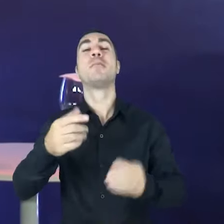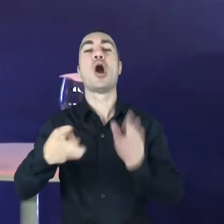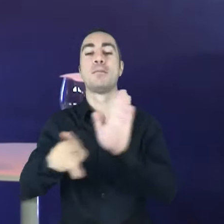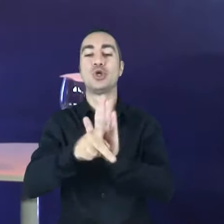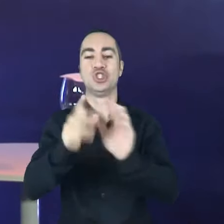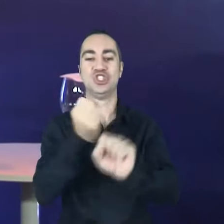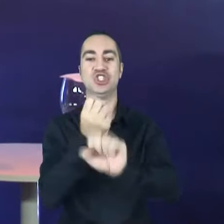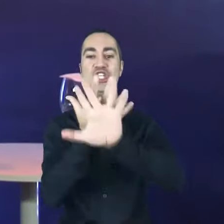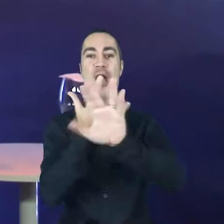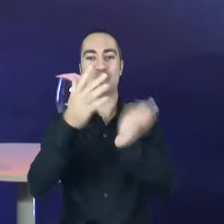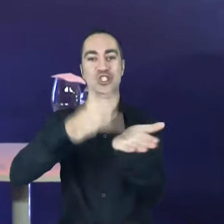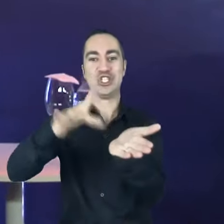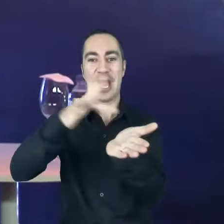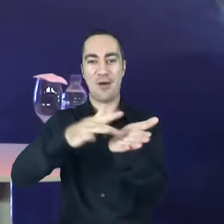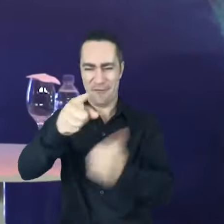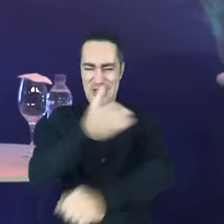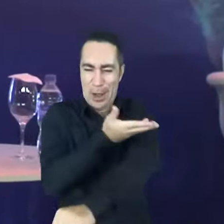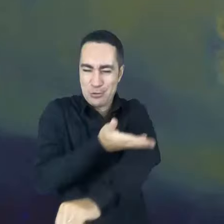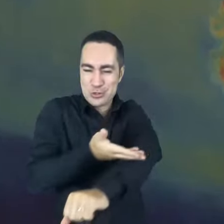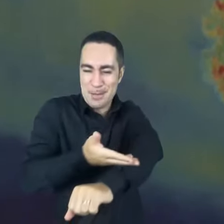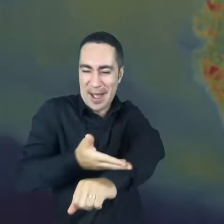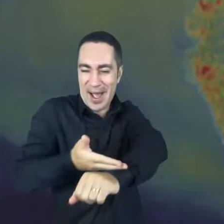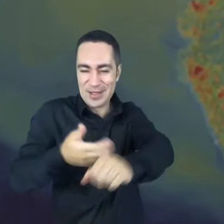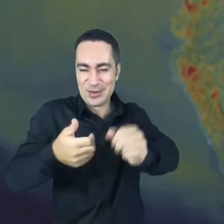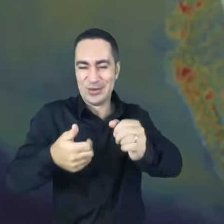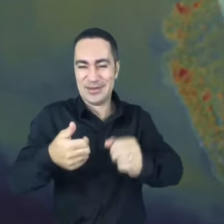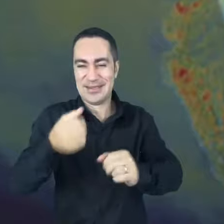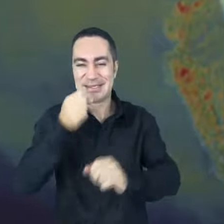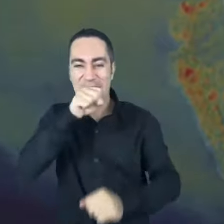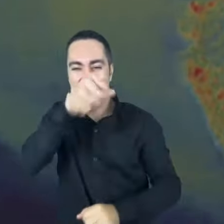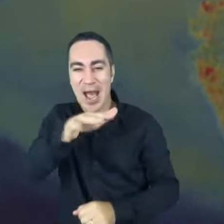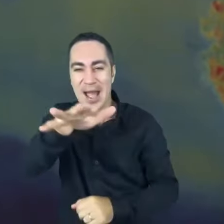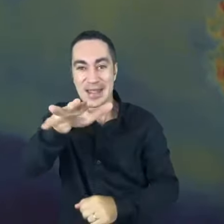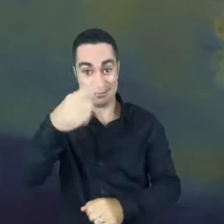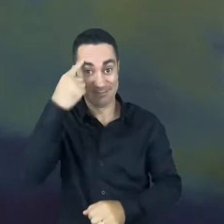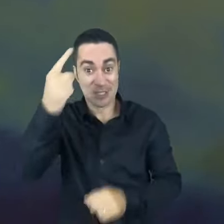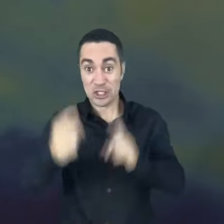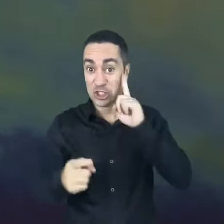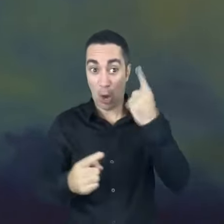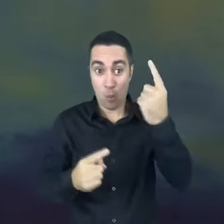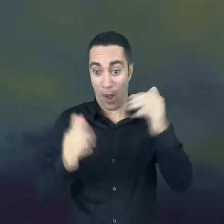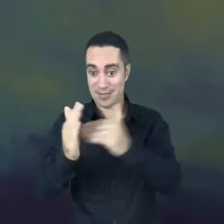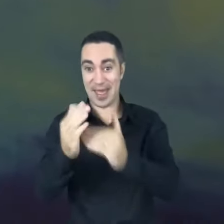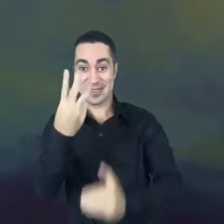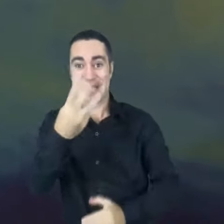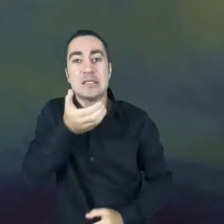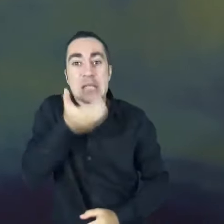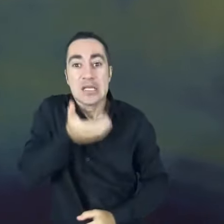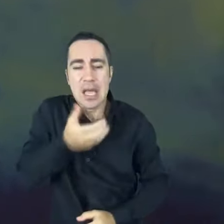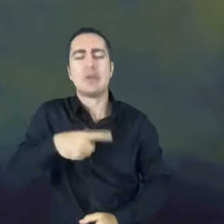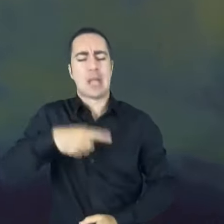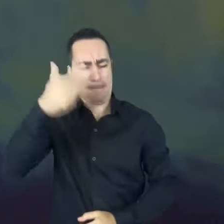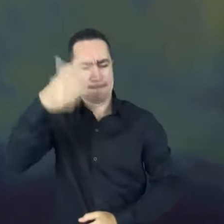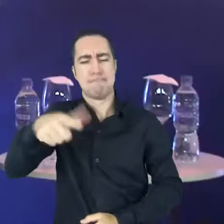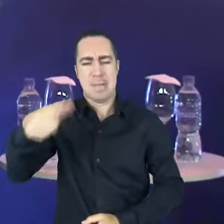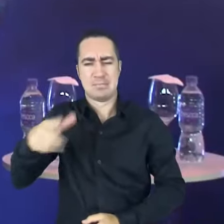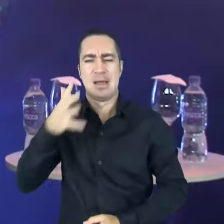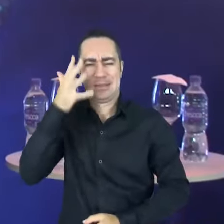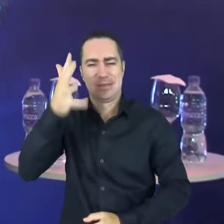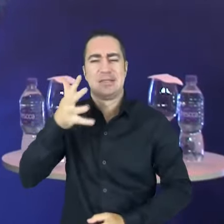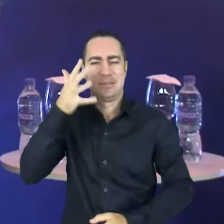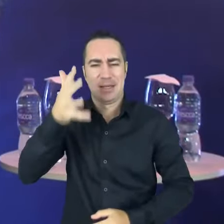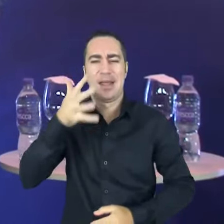está acostumado a seguir a gente, não esquece, do dia 1 ao 3 vai ter mais Sustainable Talks. É importante